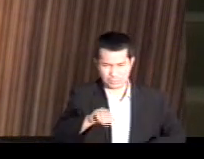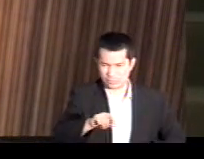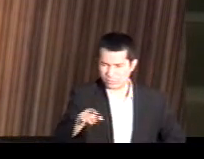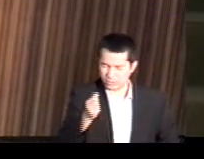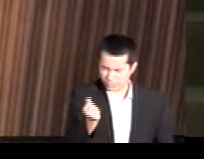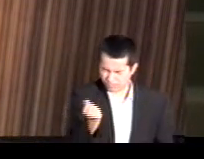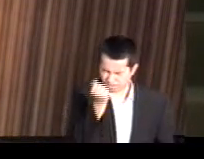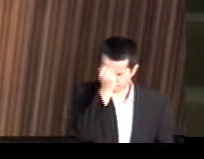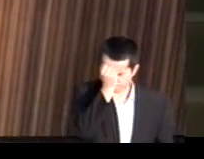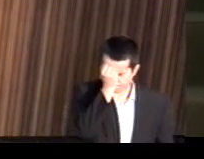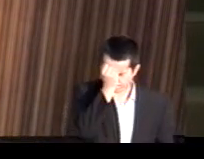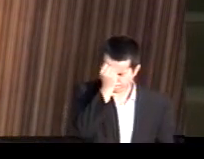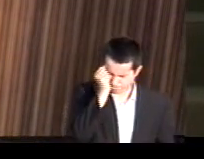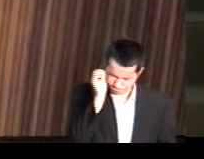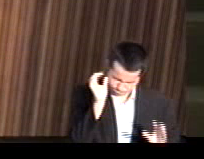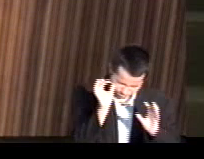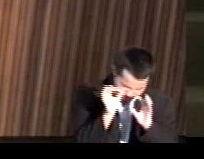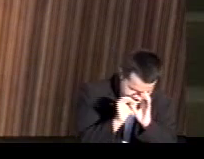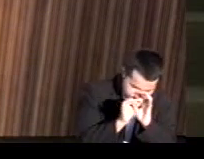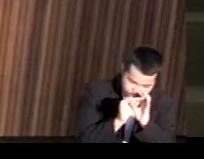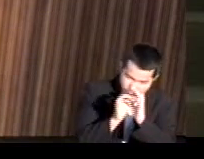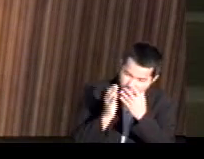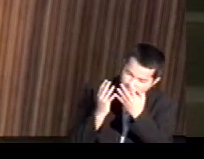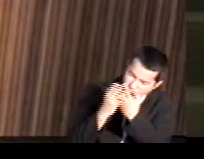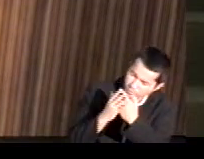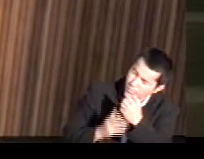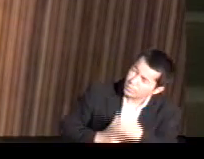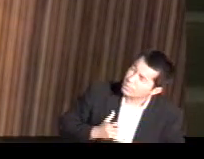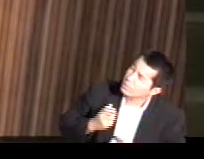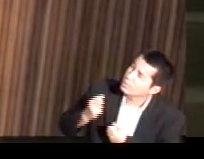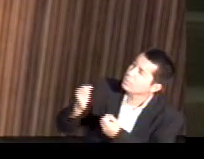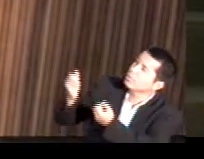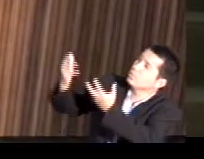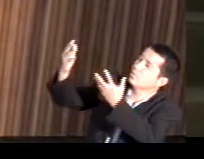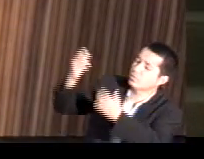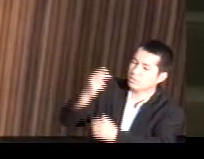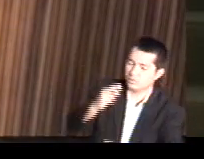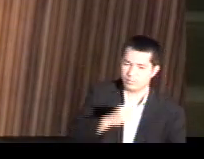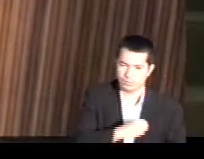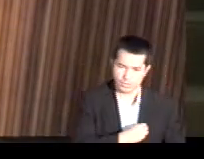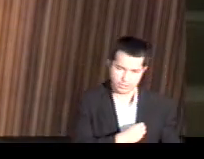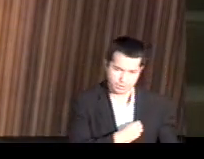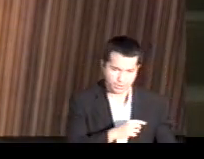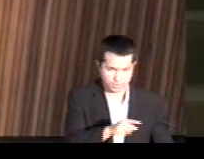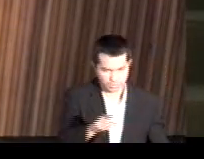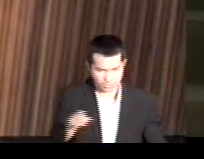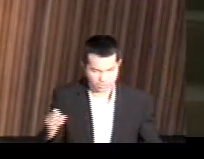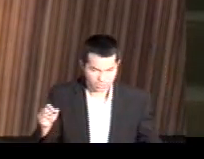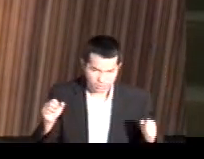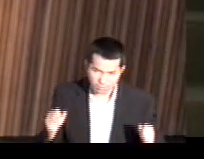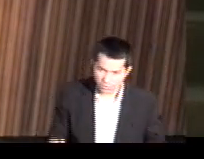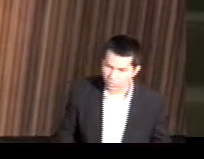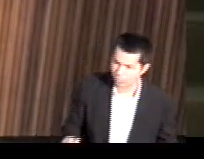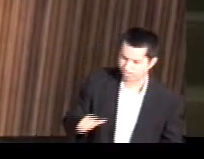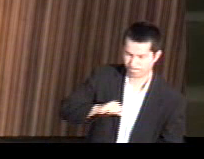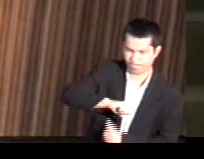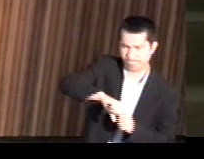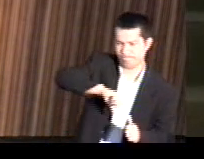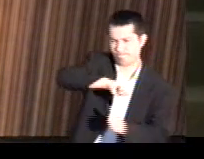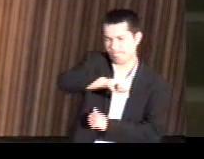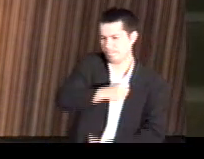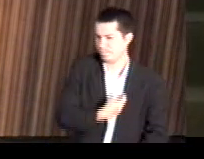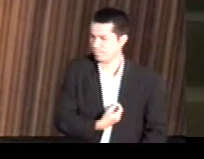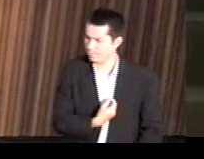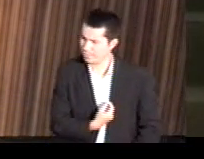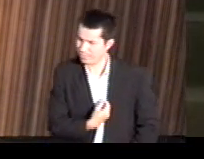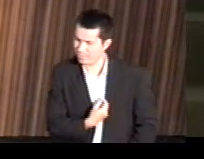arrependimento, a confissão, a entrega, a renúncia de algumas